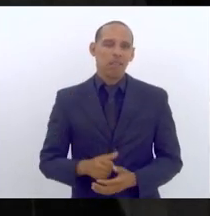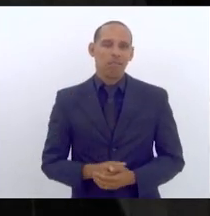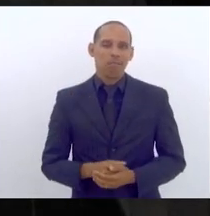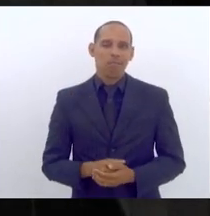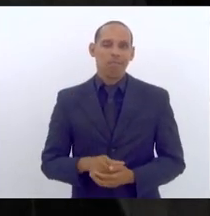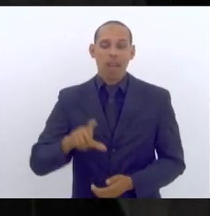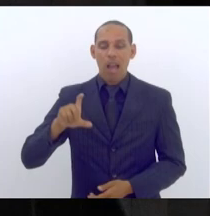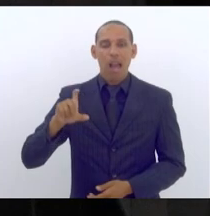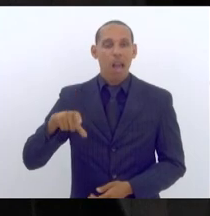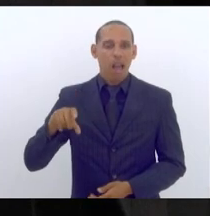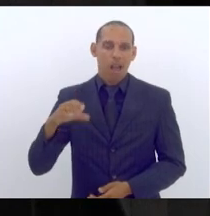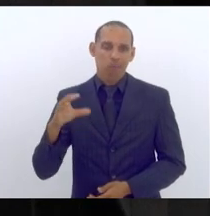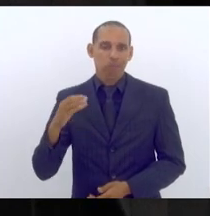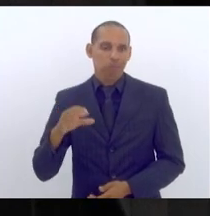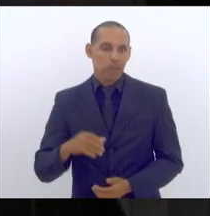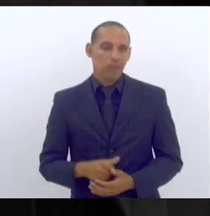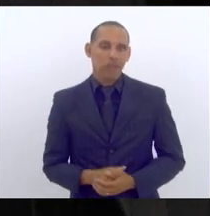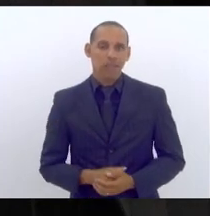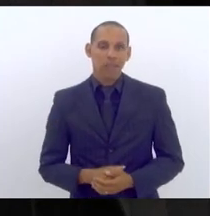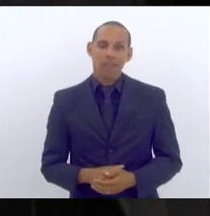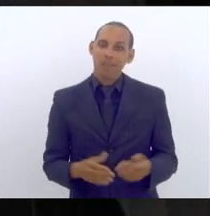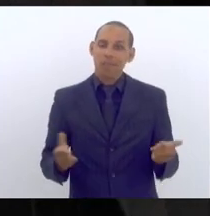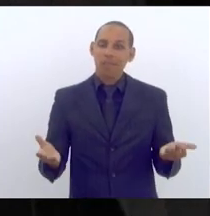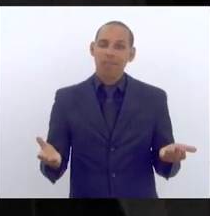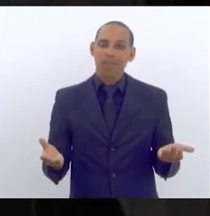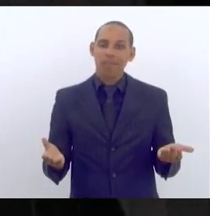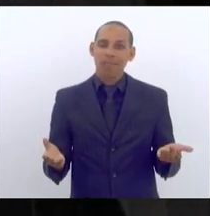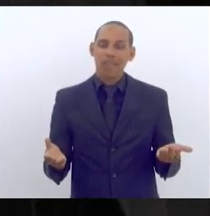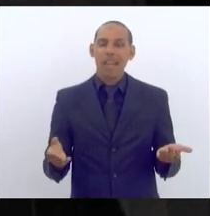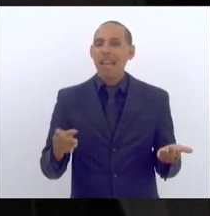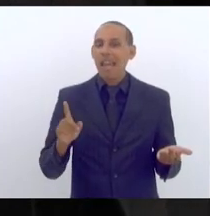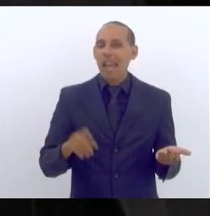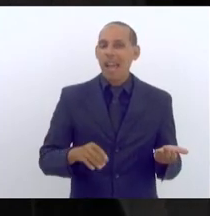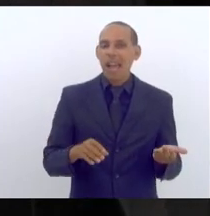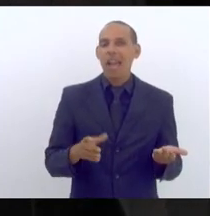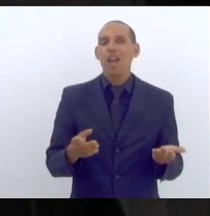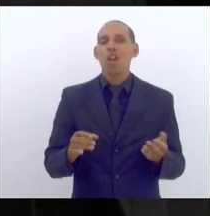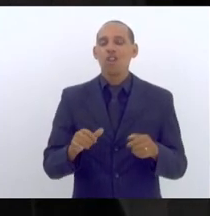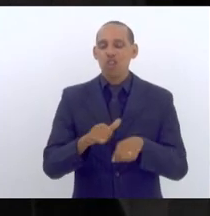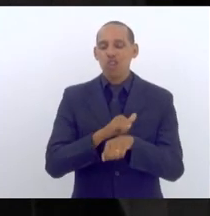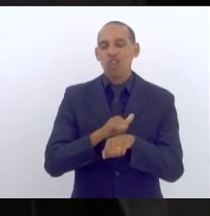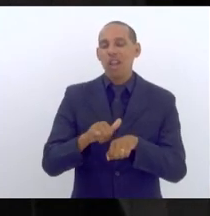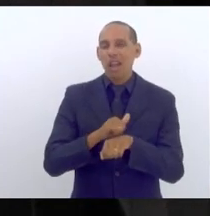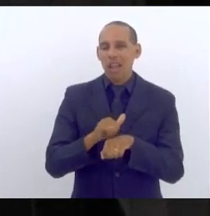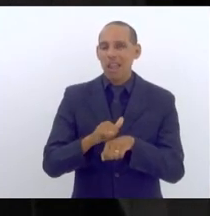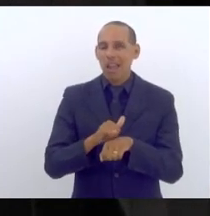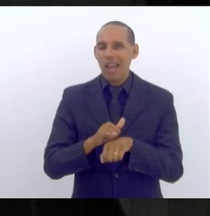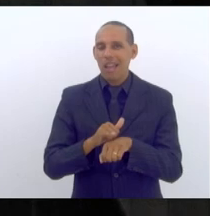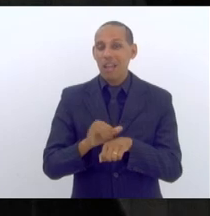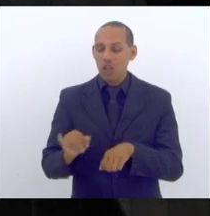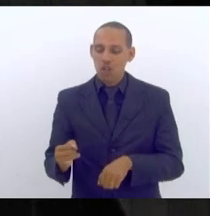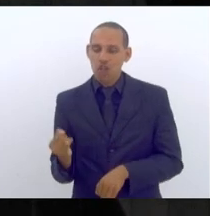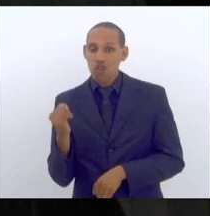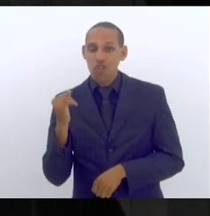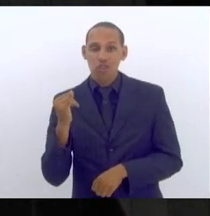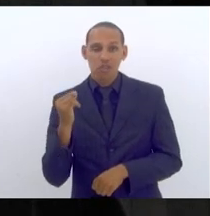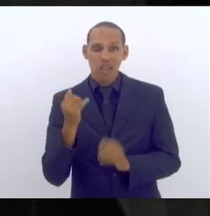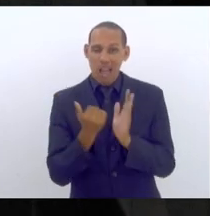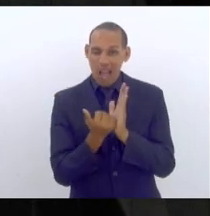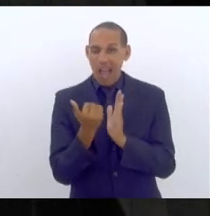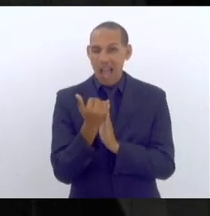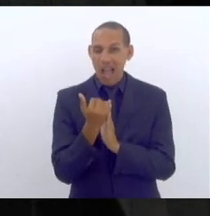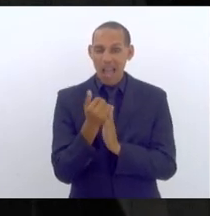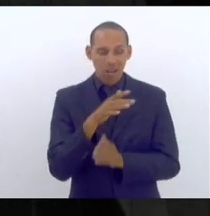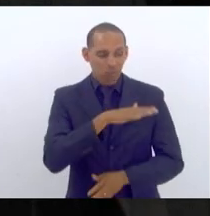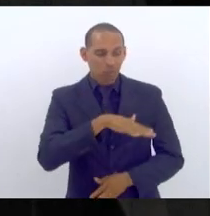no cartão de crédito Então esse é um jogo que para o povo juro alto para